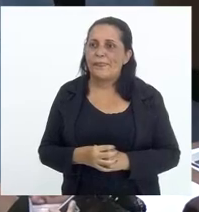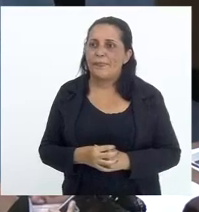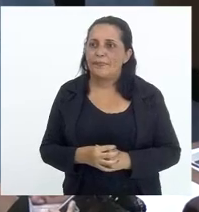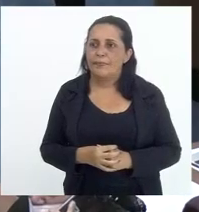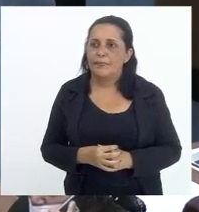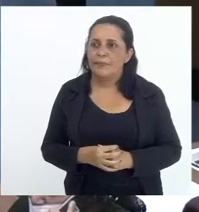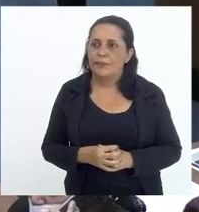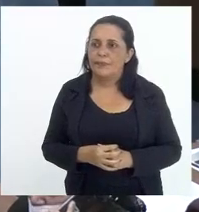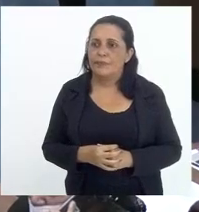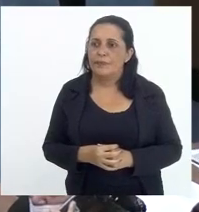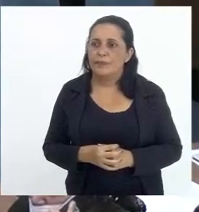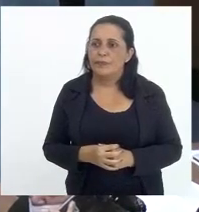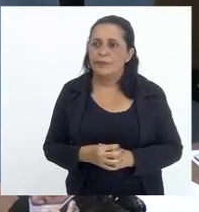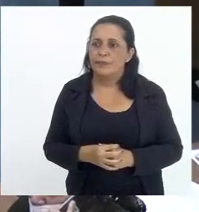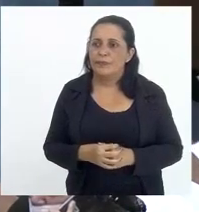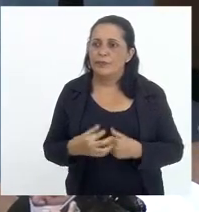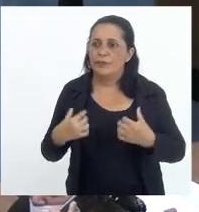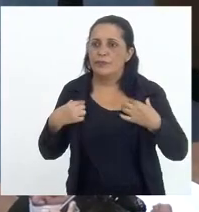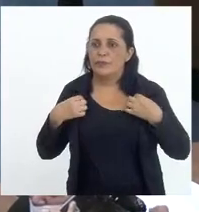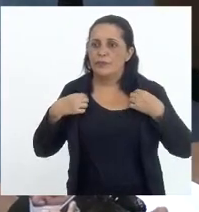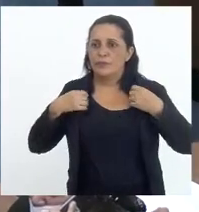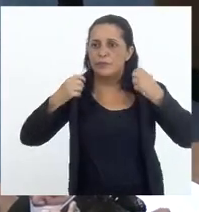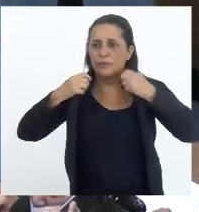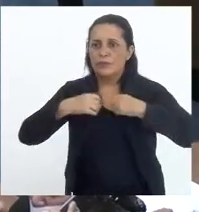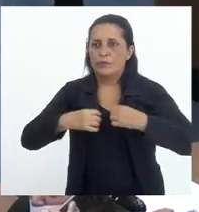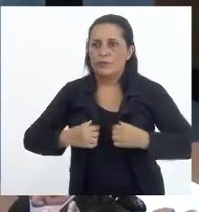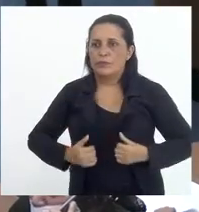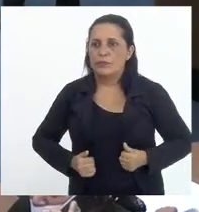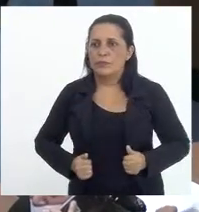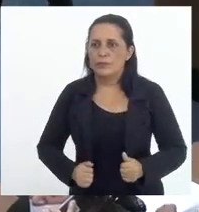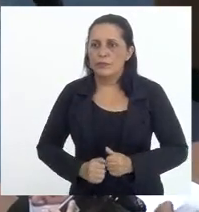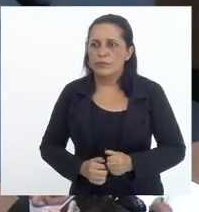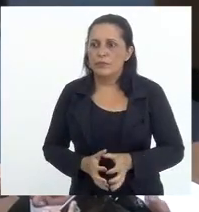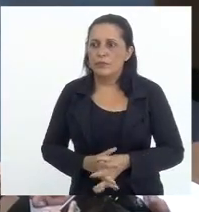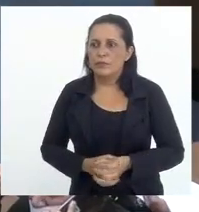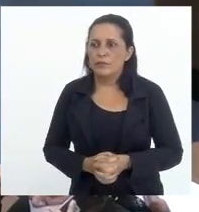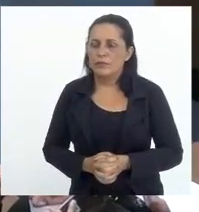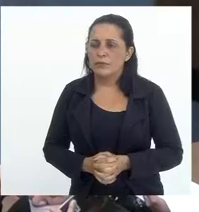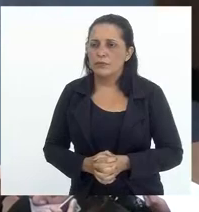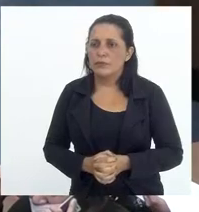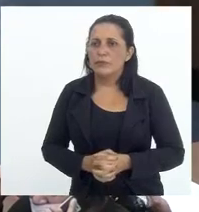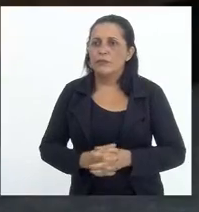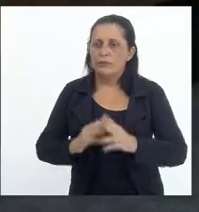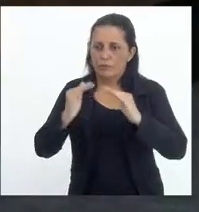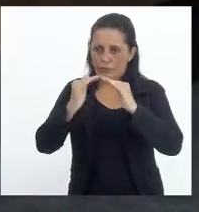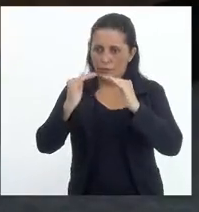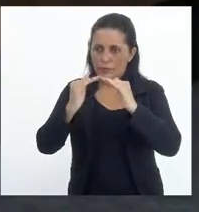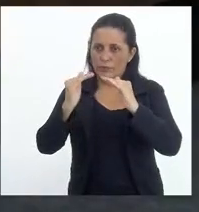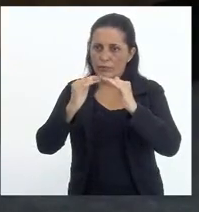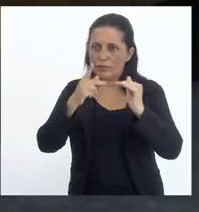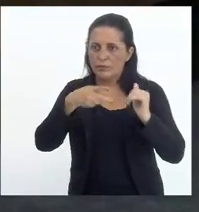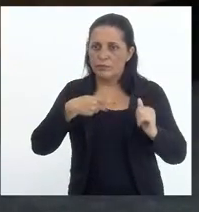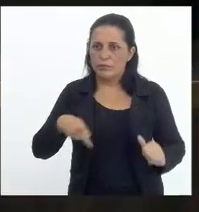parecer, orçamento. Luiz, eu vou abrir para... Favorável,